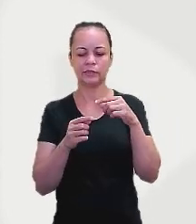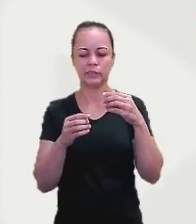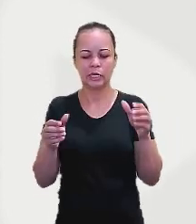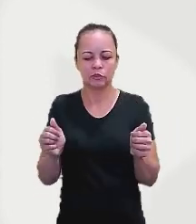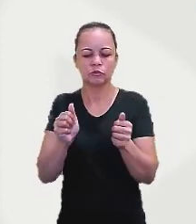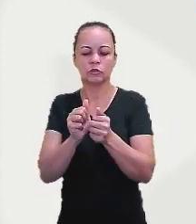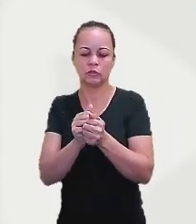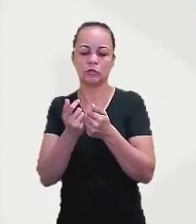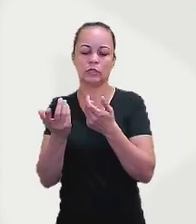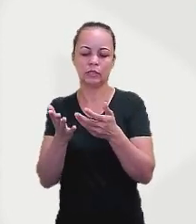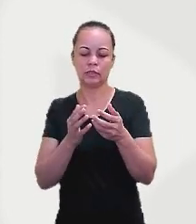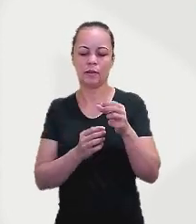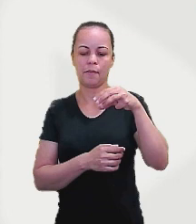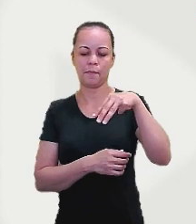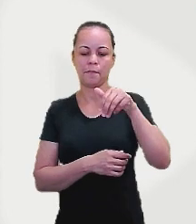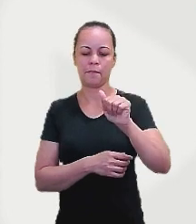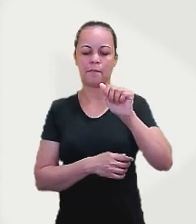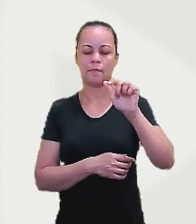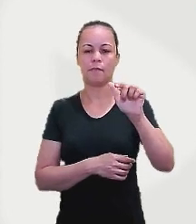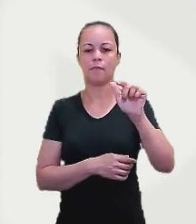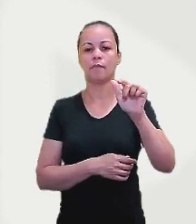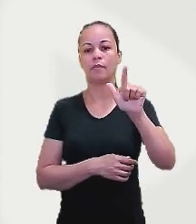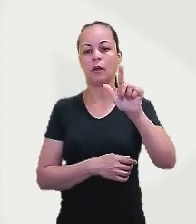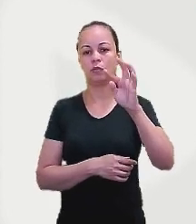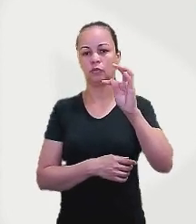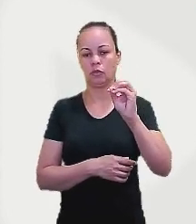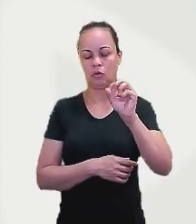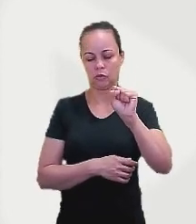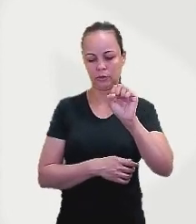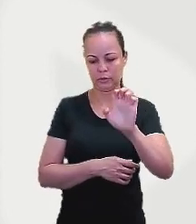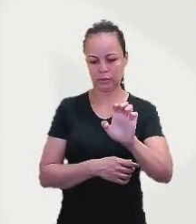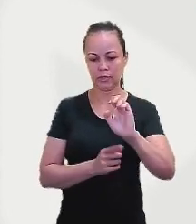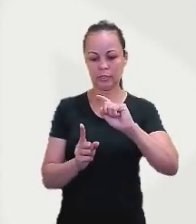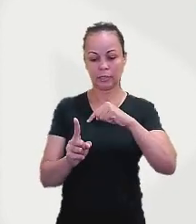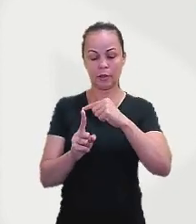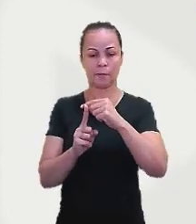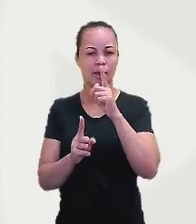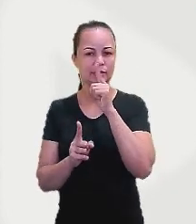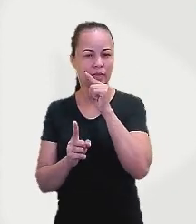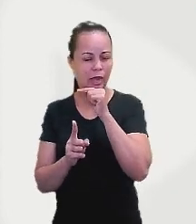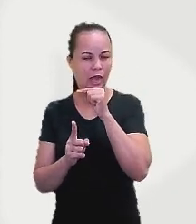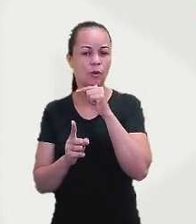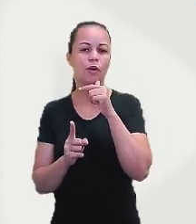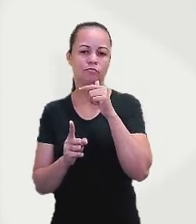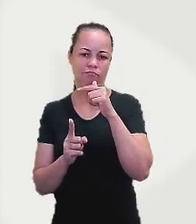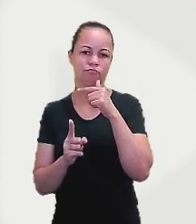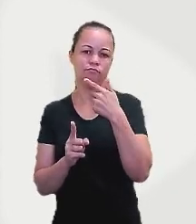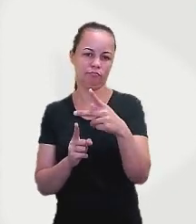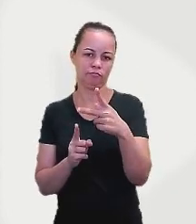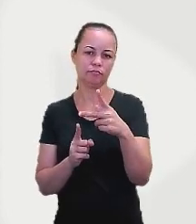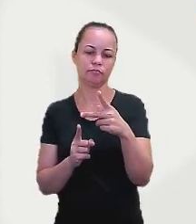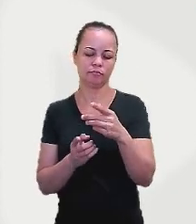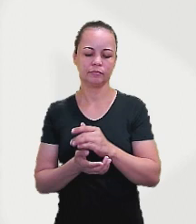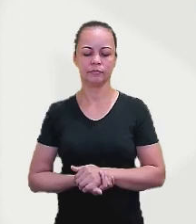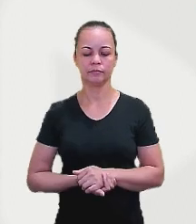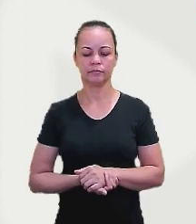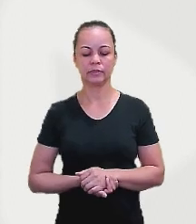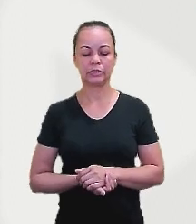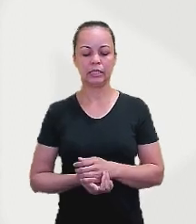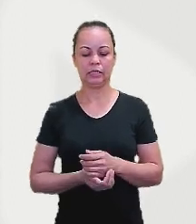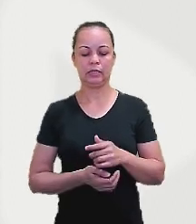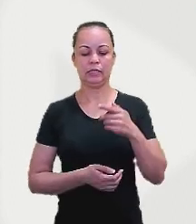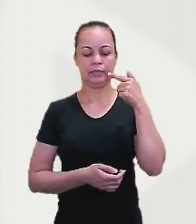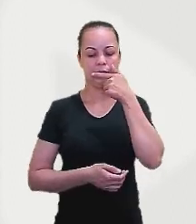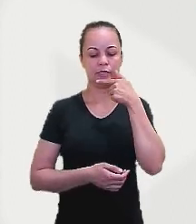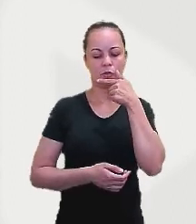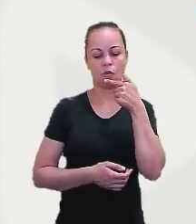formou a maltose. E é engraçado que nessa união é um processo de hidratação, por isso que tem ali mais água, tá? Ali, ó, glicose com